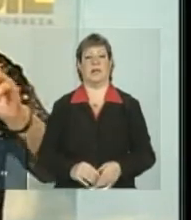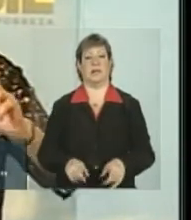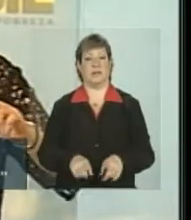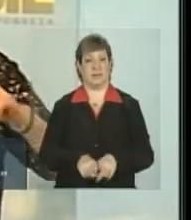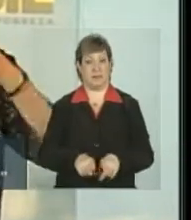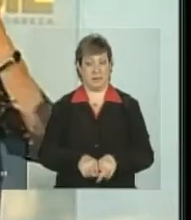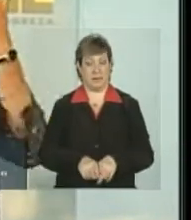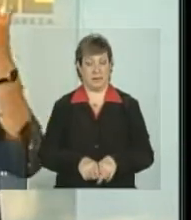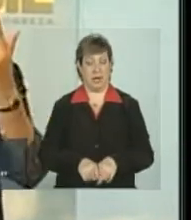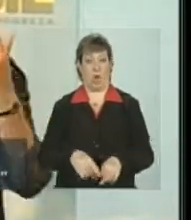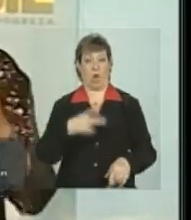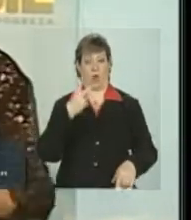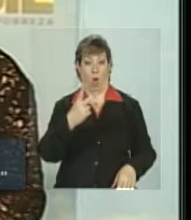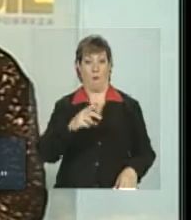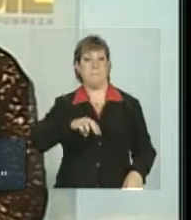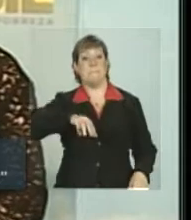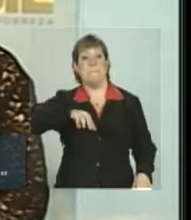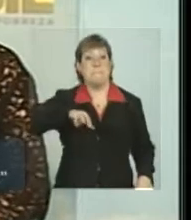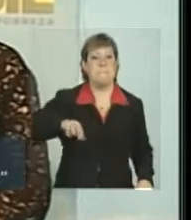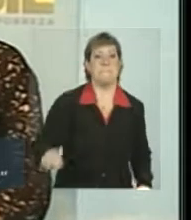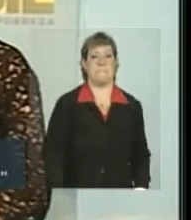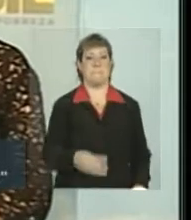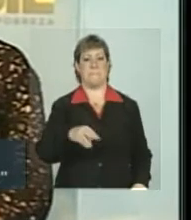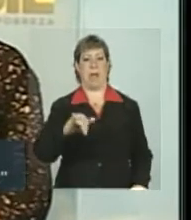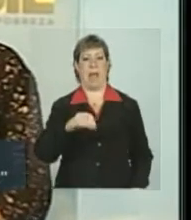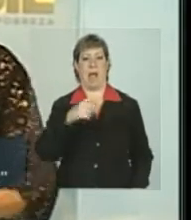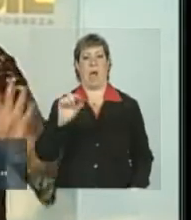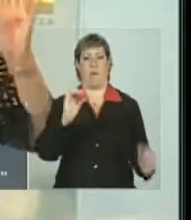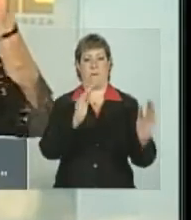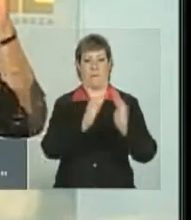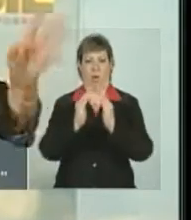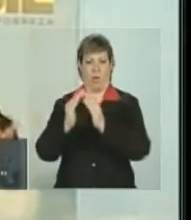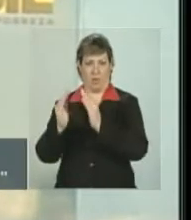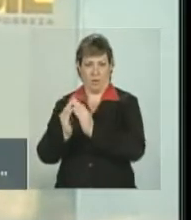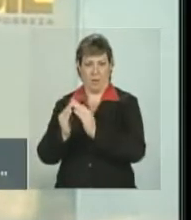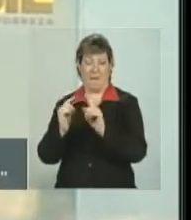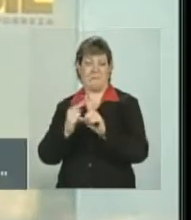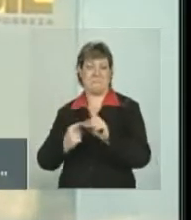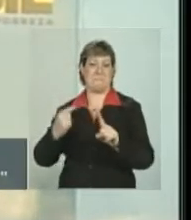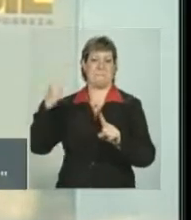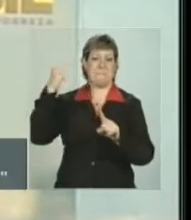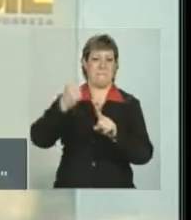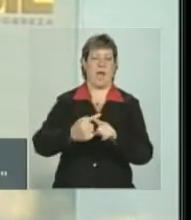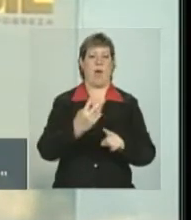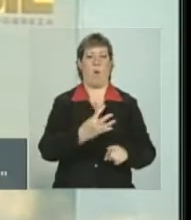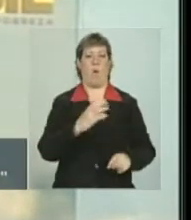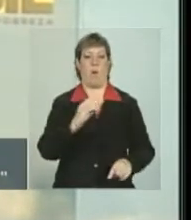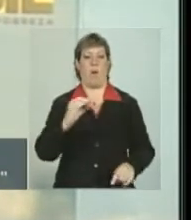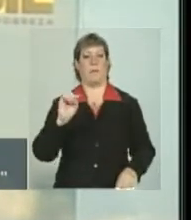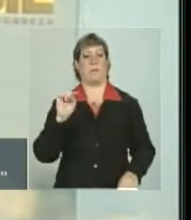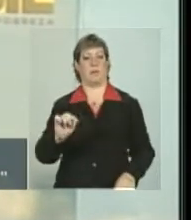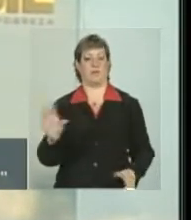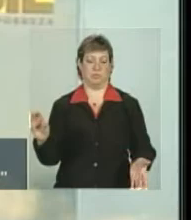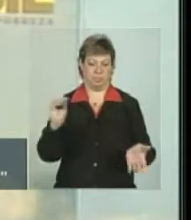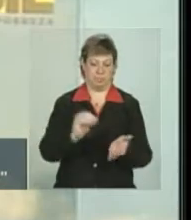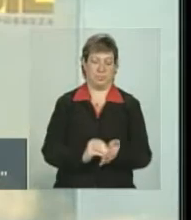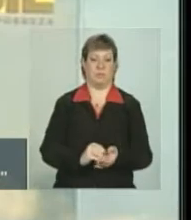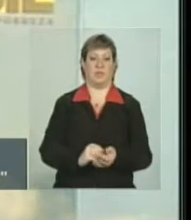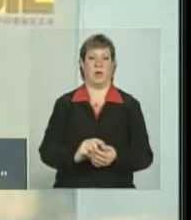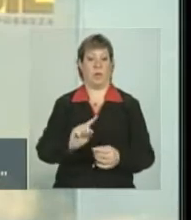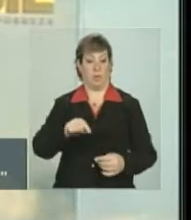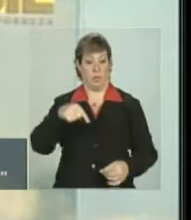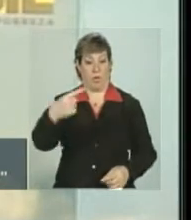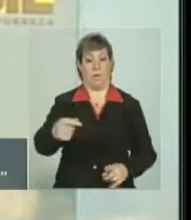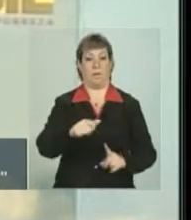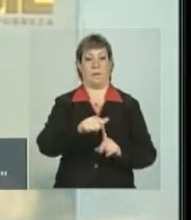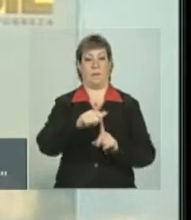além dos 2 milhões de moradias, mais 400 mil. No próximo